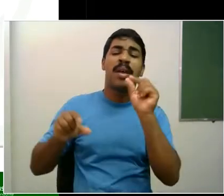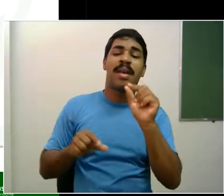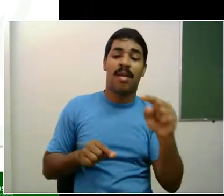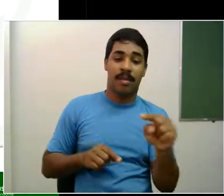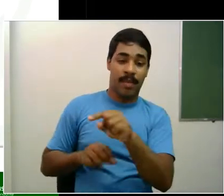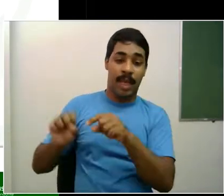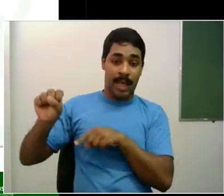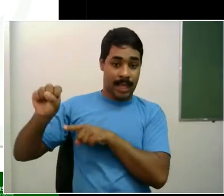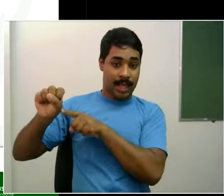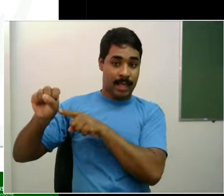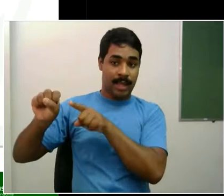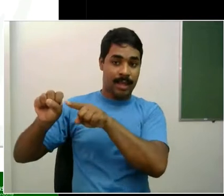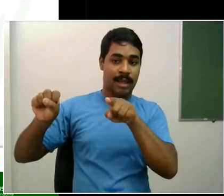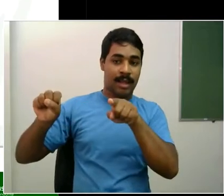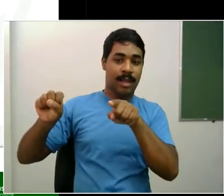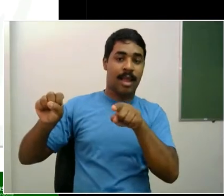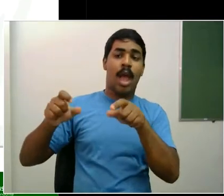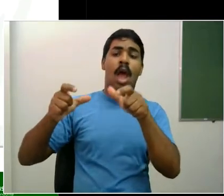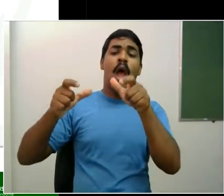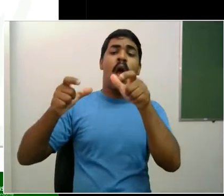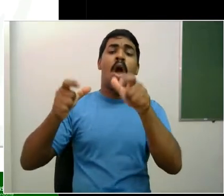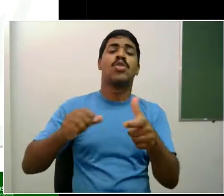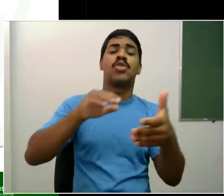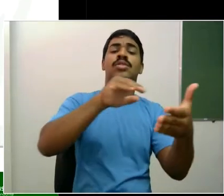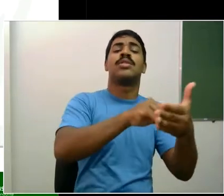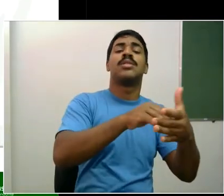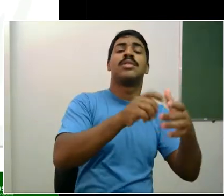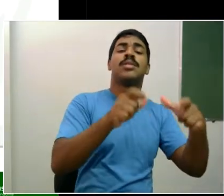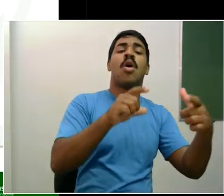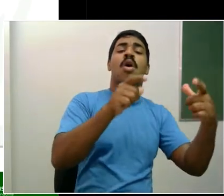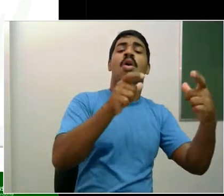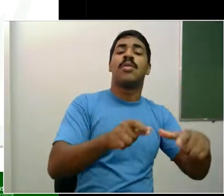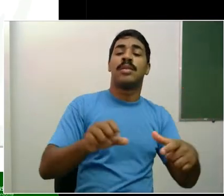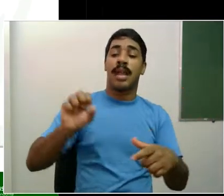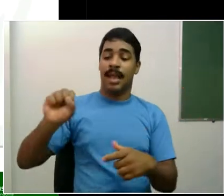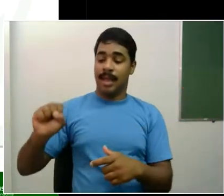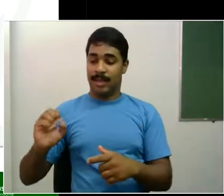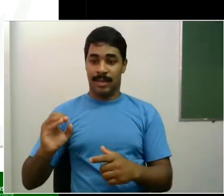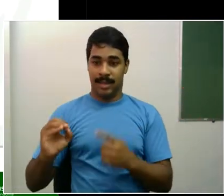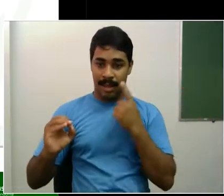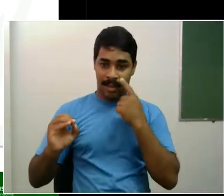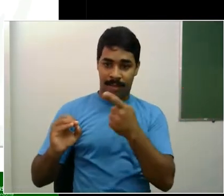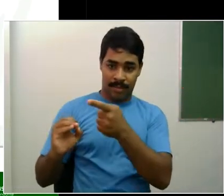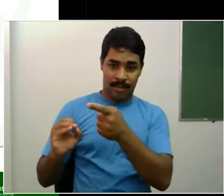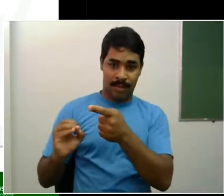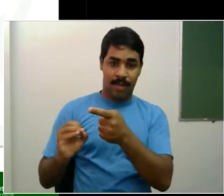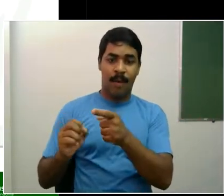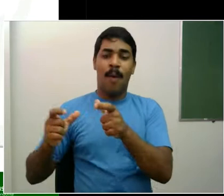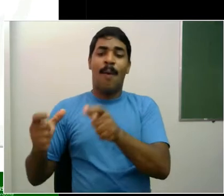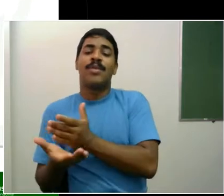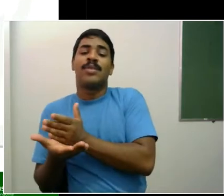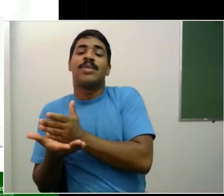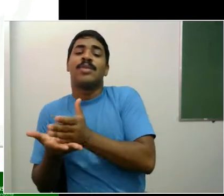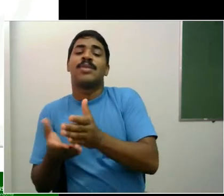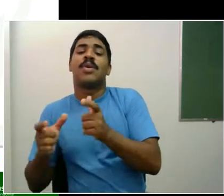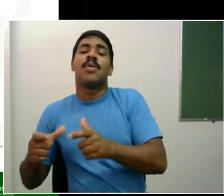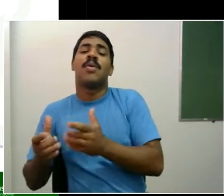final, S0 a posição inicial, V velocidade